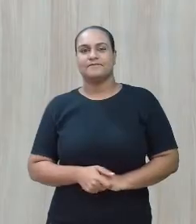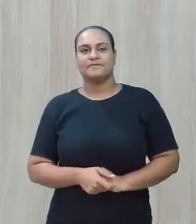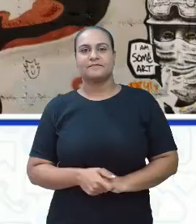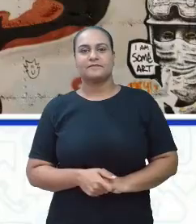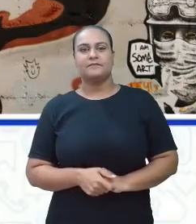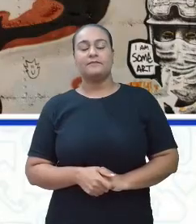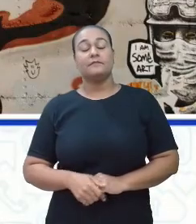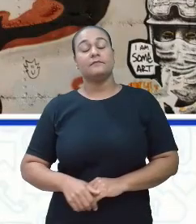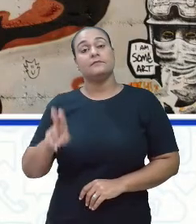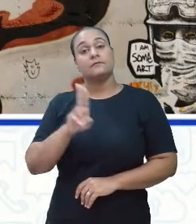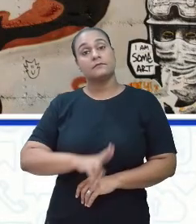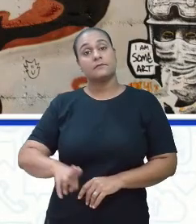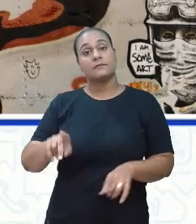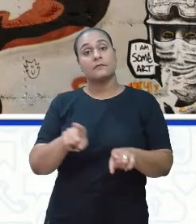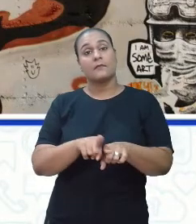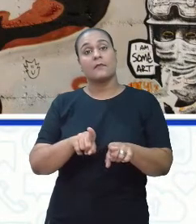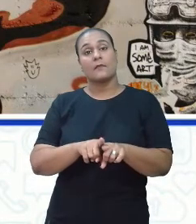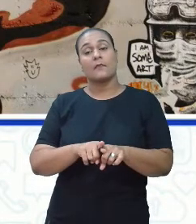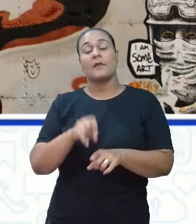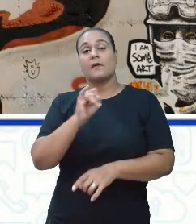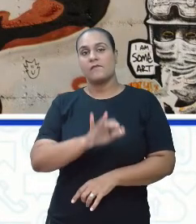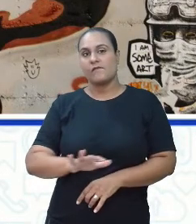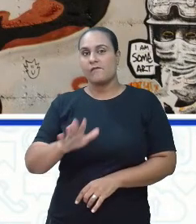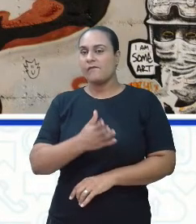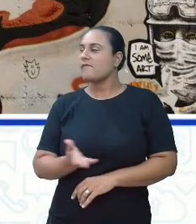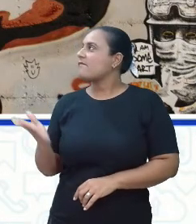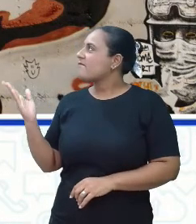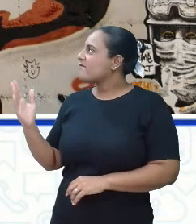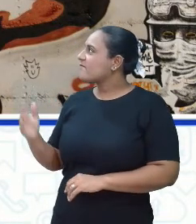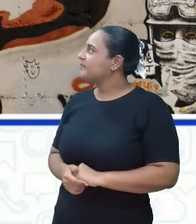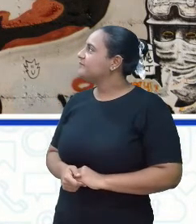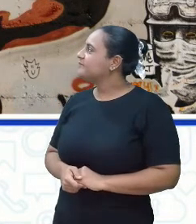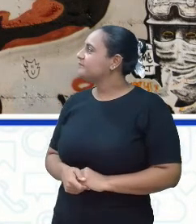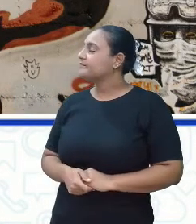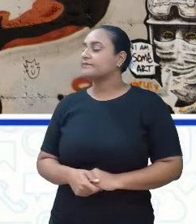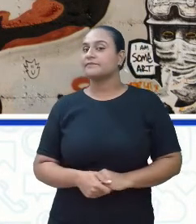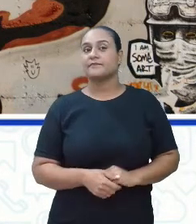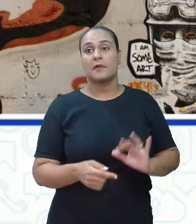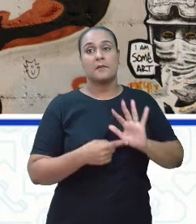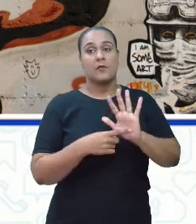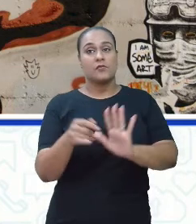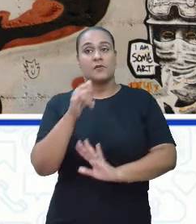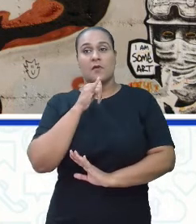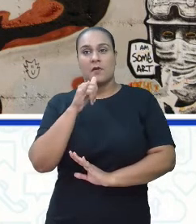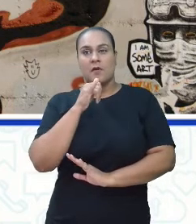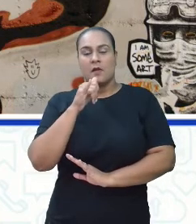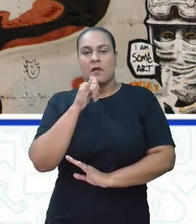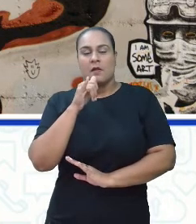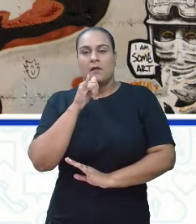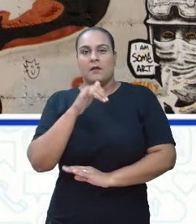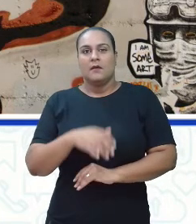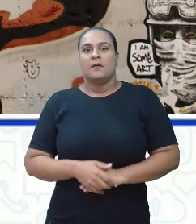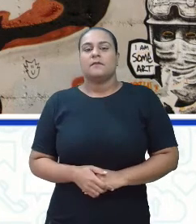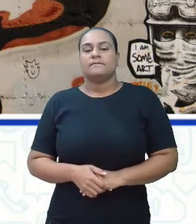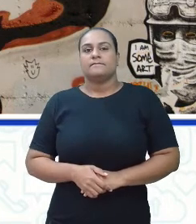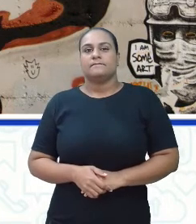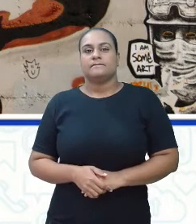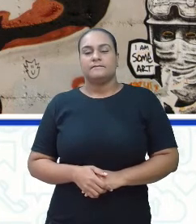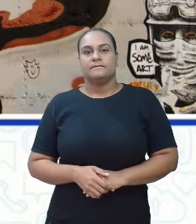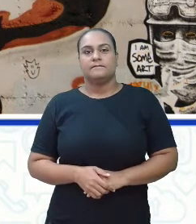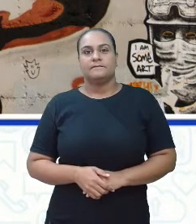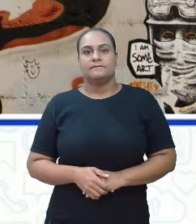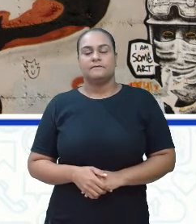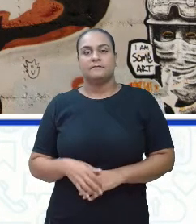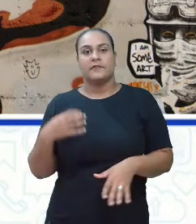E utilizam também imagem, como eu falei para vocês. Eu trouxe até um exemplo para vocês quando passarem de ônibus